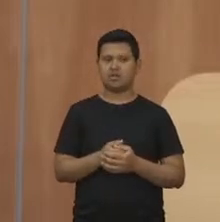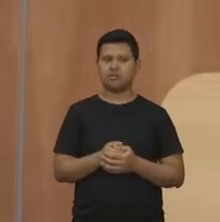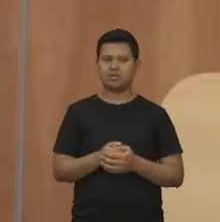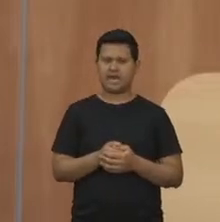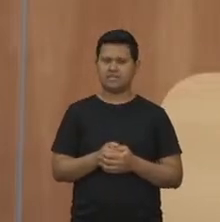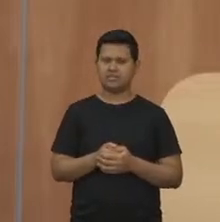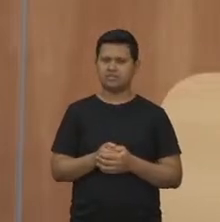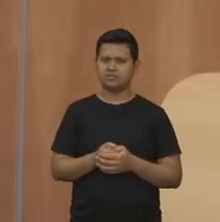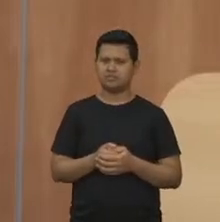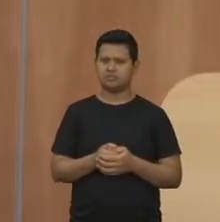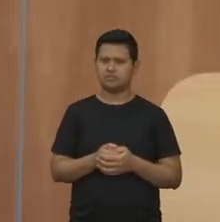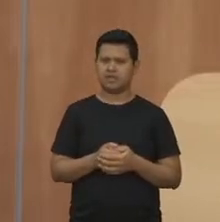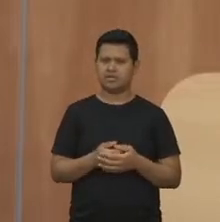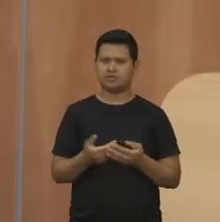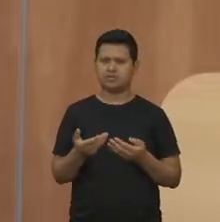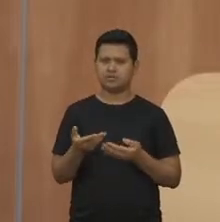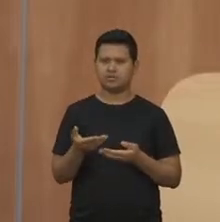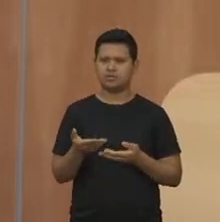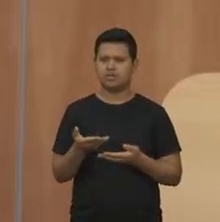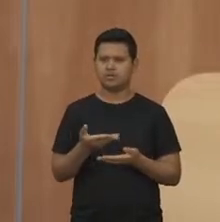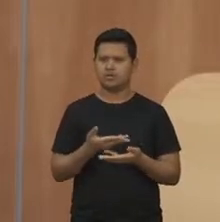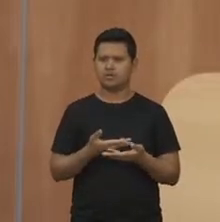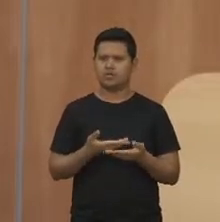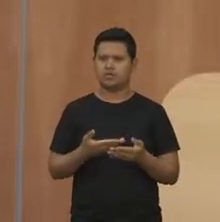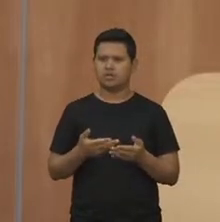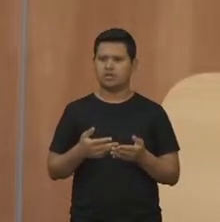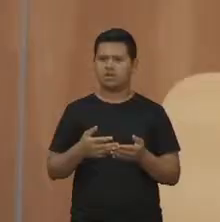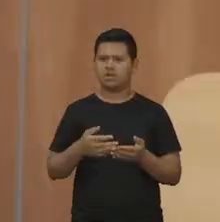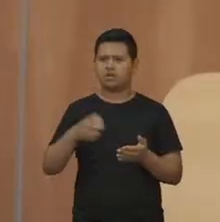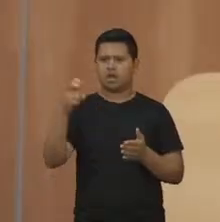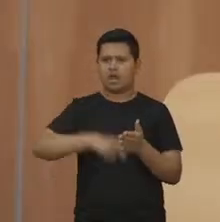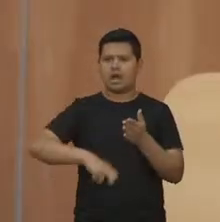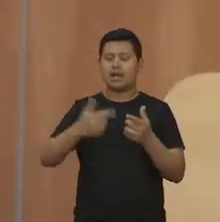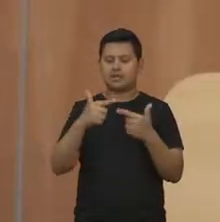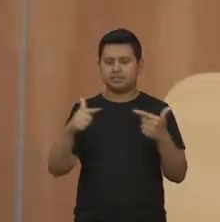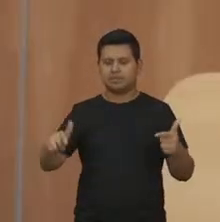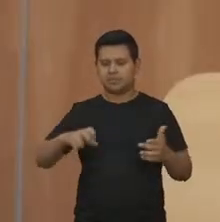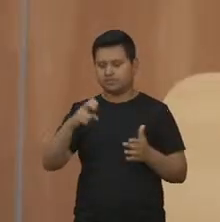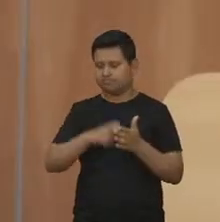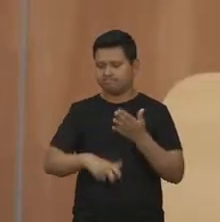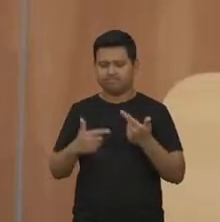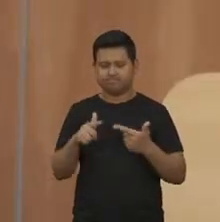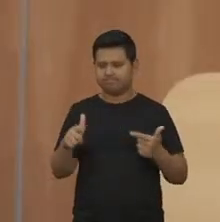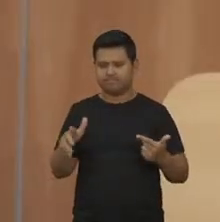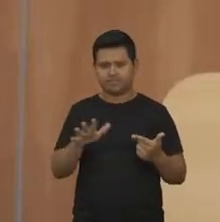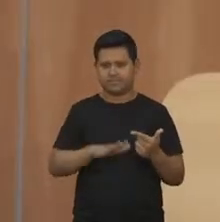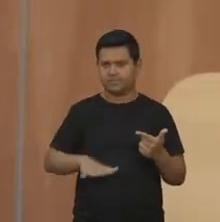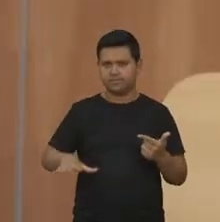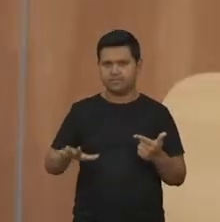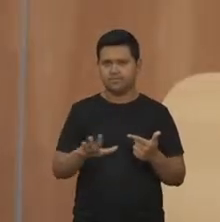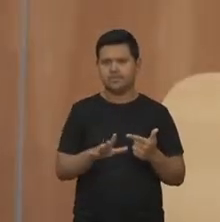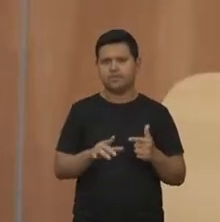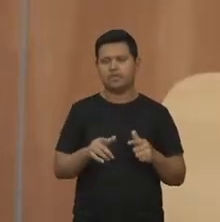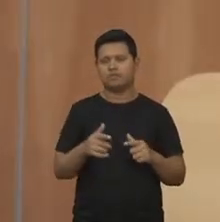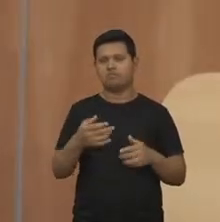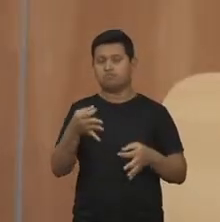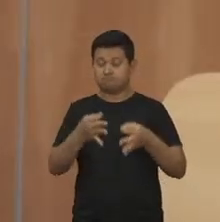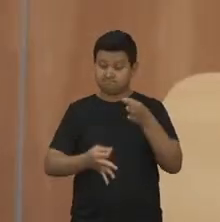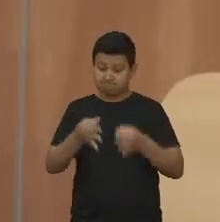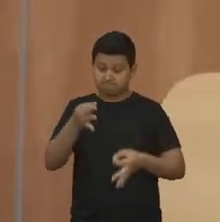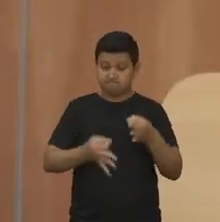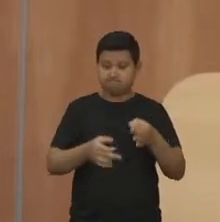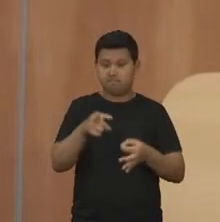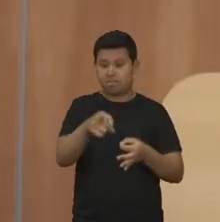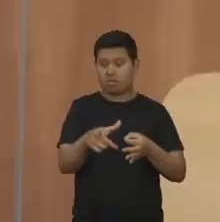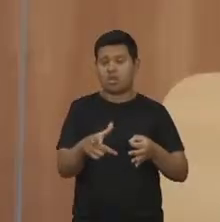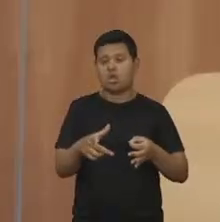Nacional. Fico muito feliz de hoje noticiar aqui, dividir com todos vocês, que a Comissão de Constituição e Justiça do Senado